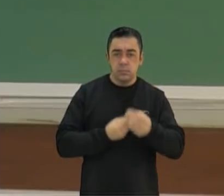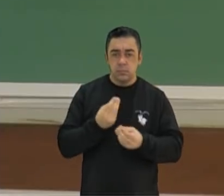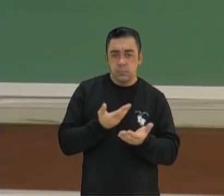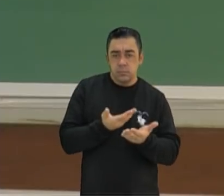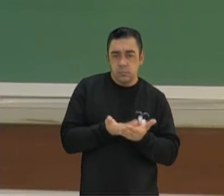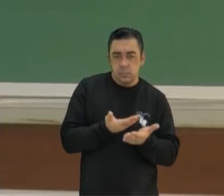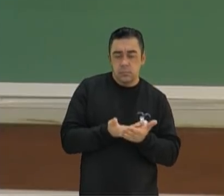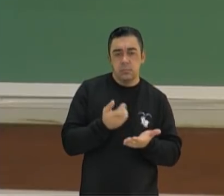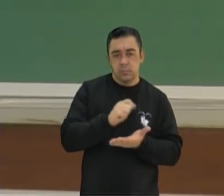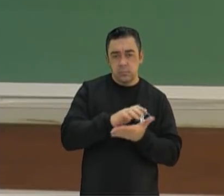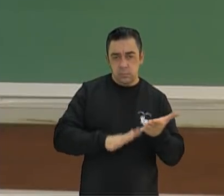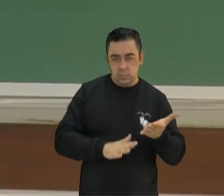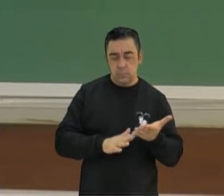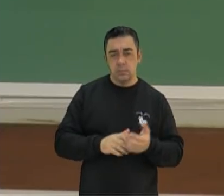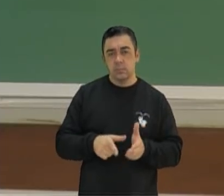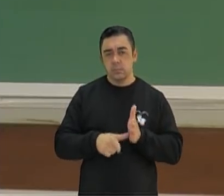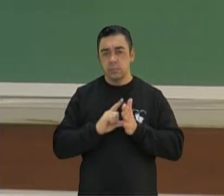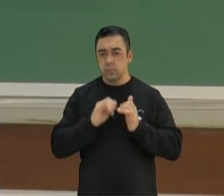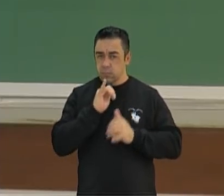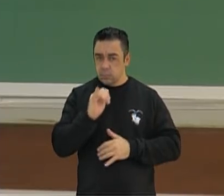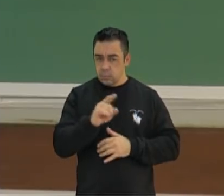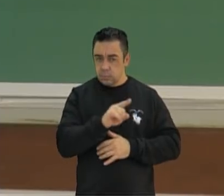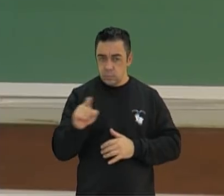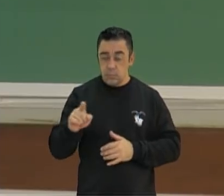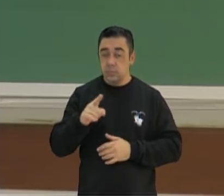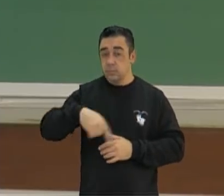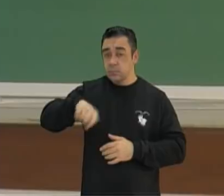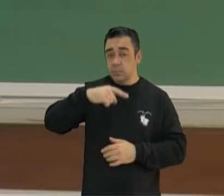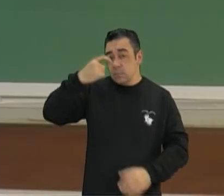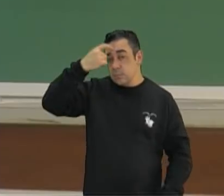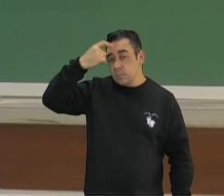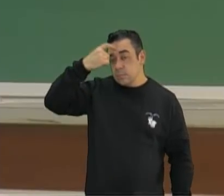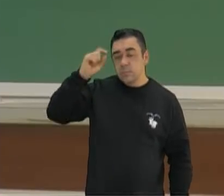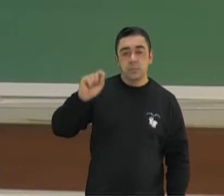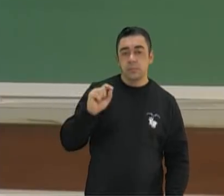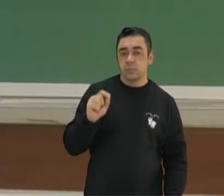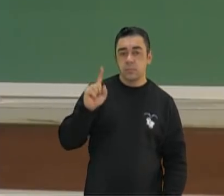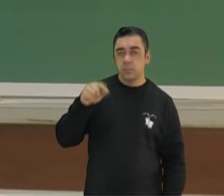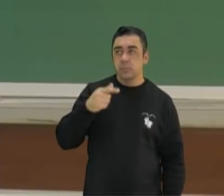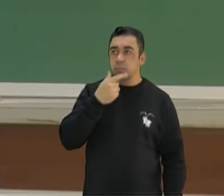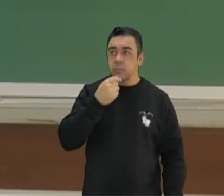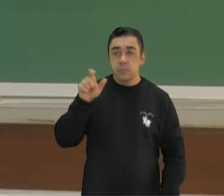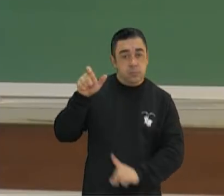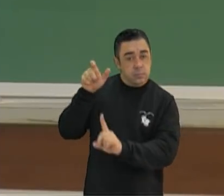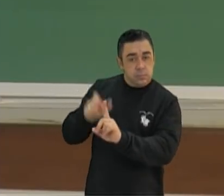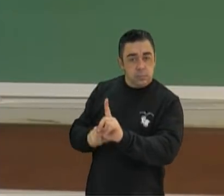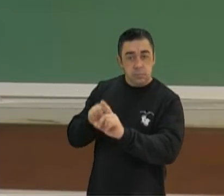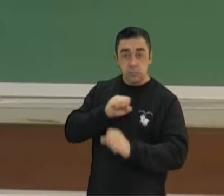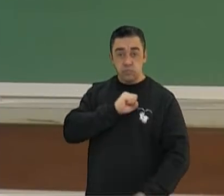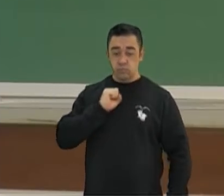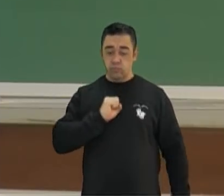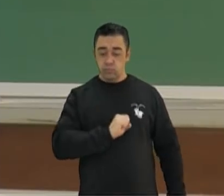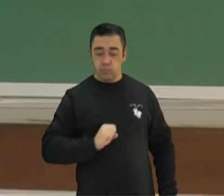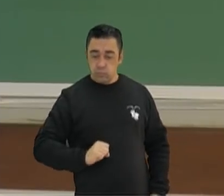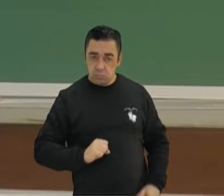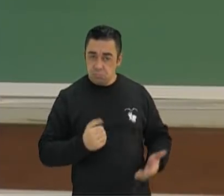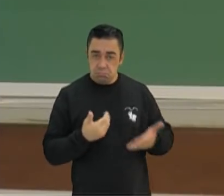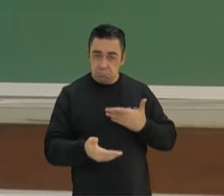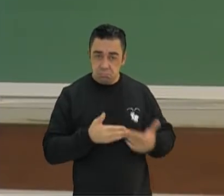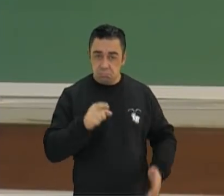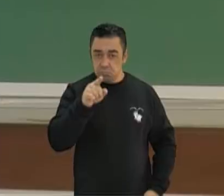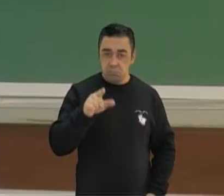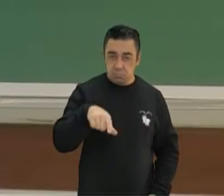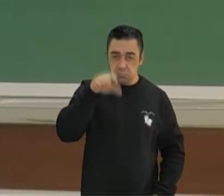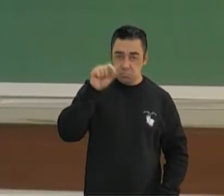atividade. Eu já vou adiantar alguma coisa. Você vai pensar em um super-herói para uma tirinha, para a